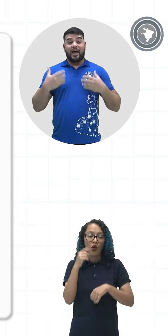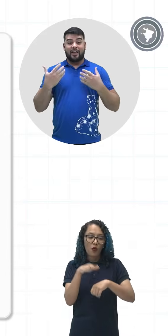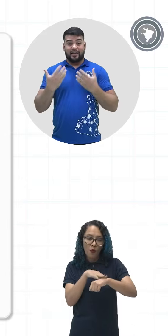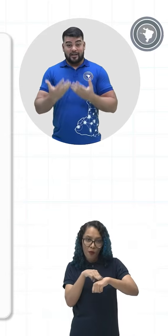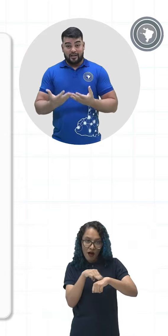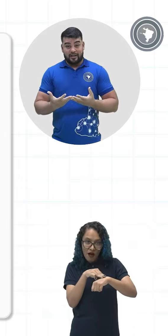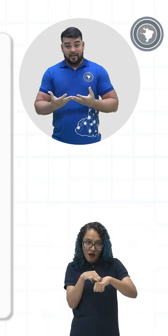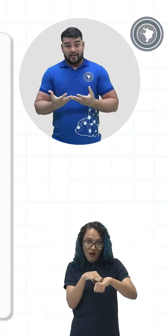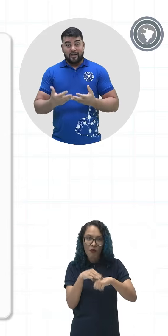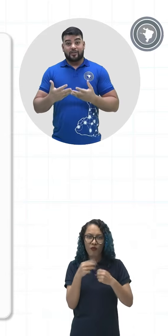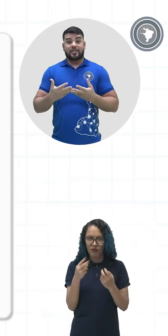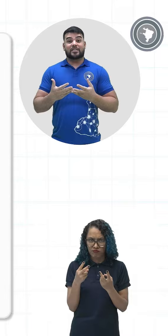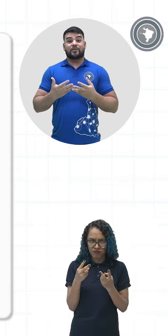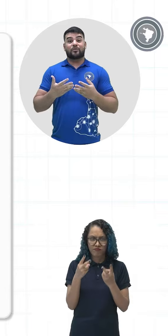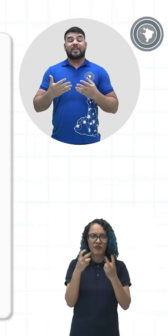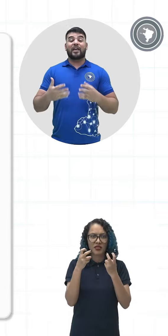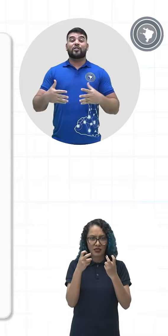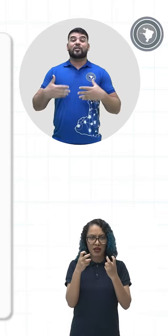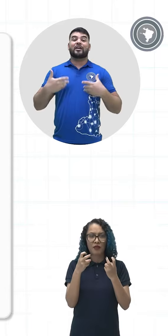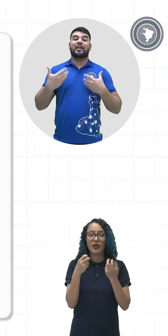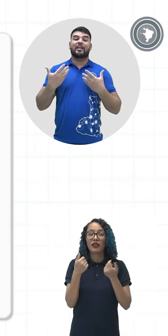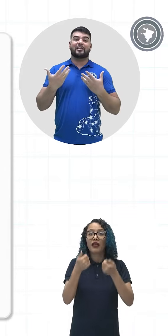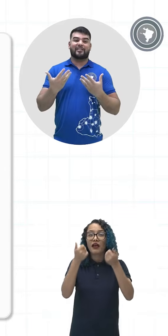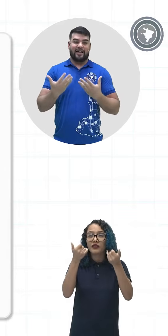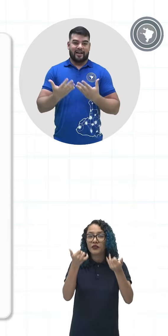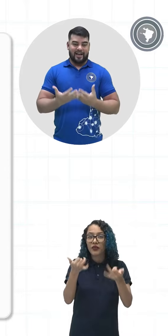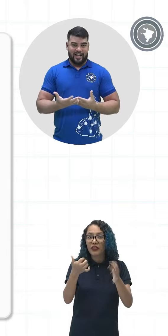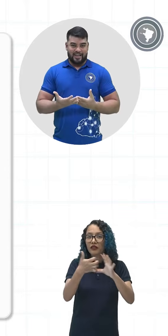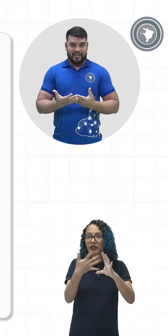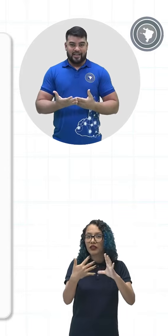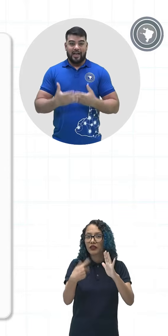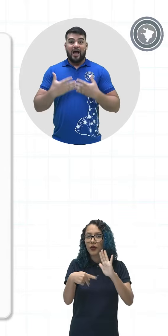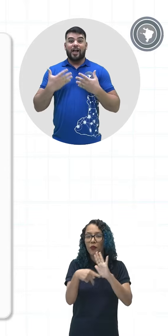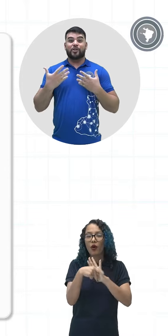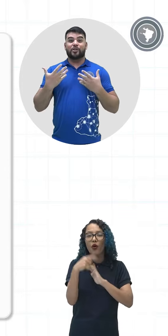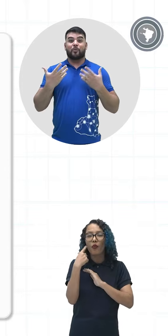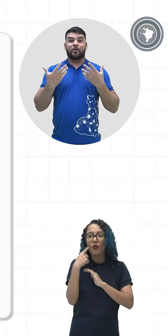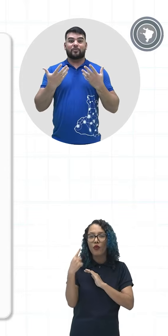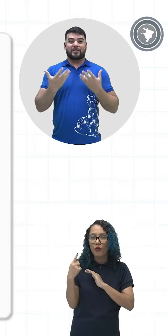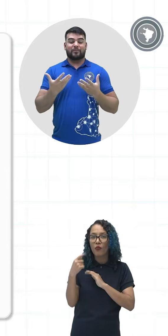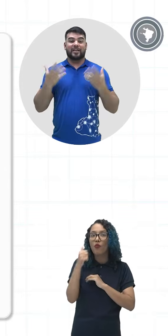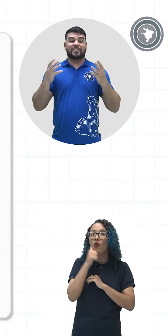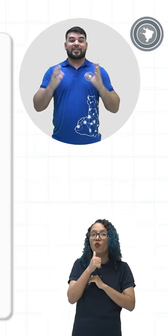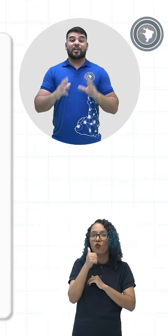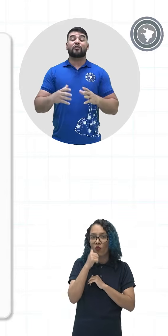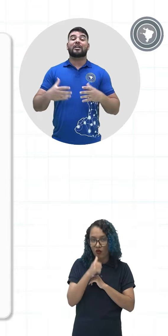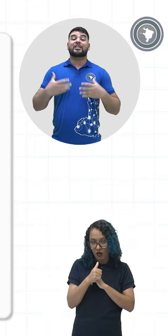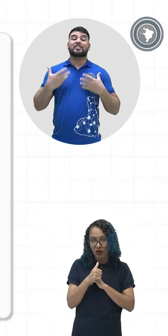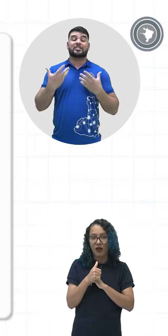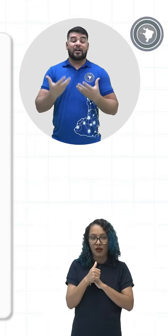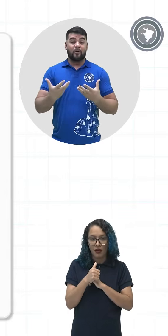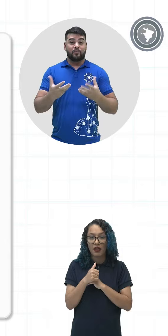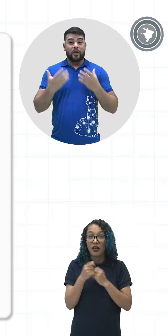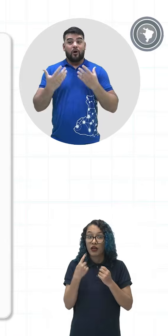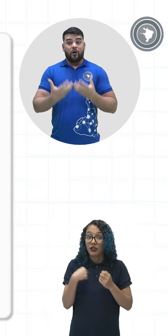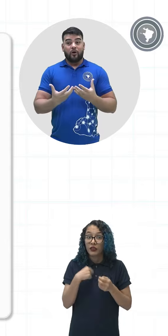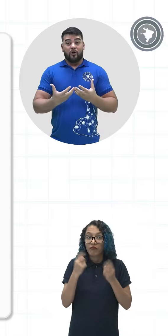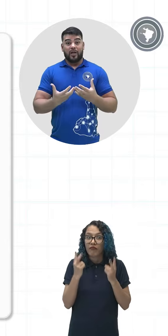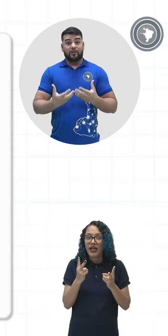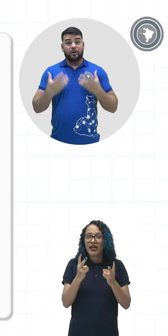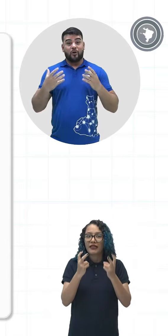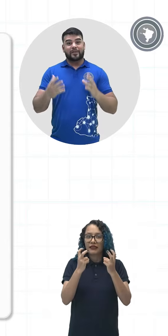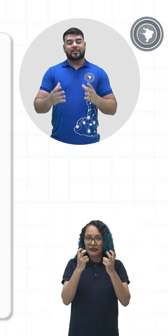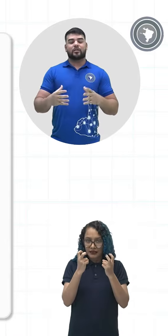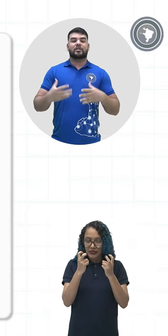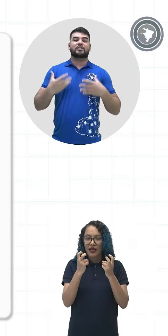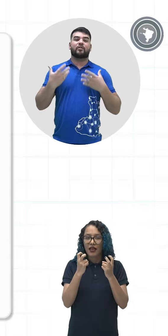que a Ana está sendo descrita aqui. A gente pode perceber essa descrição